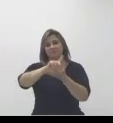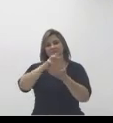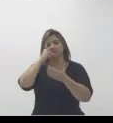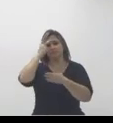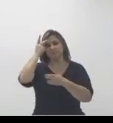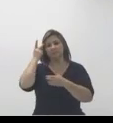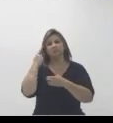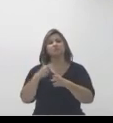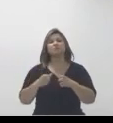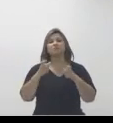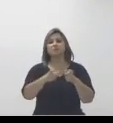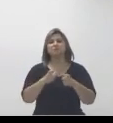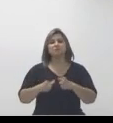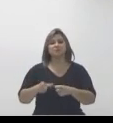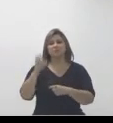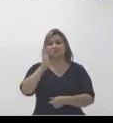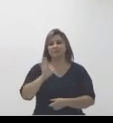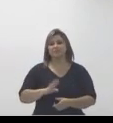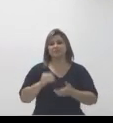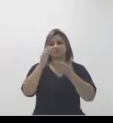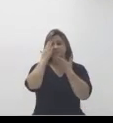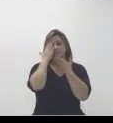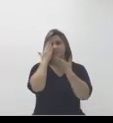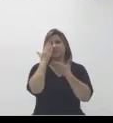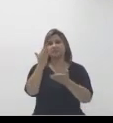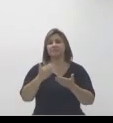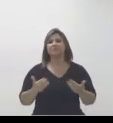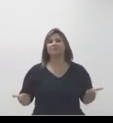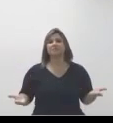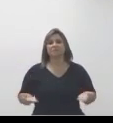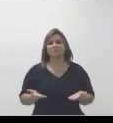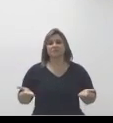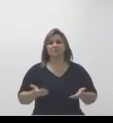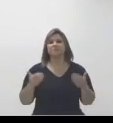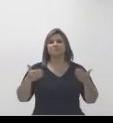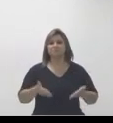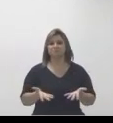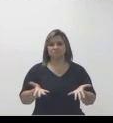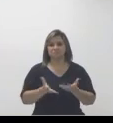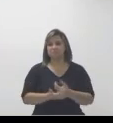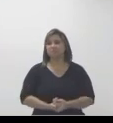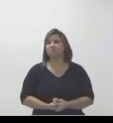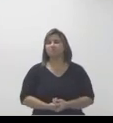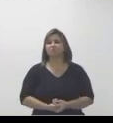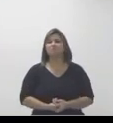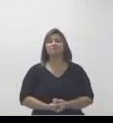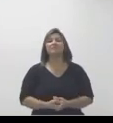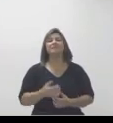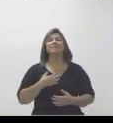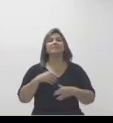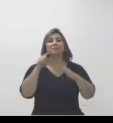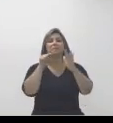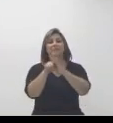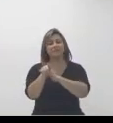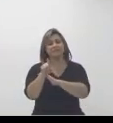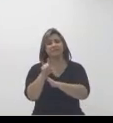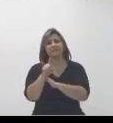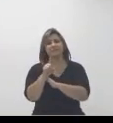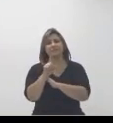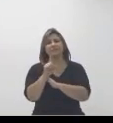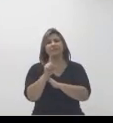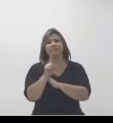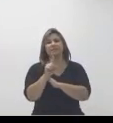e de vários lugares do brasil ea gente agradece desde já essa participação é ter uma pergunta aqui da